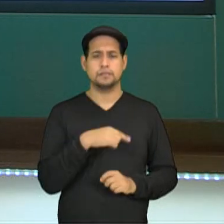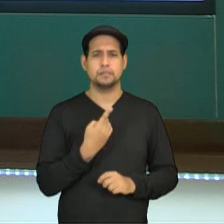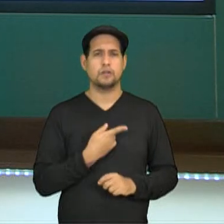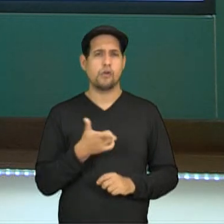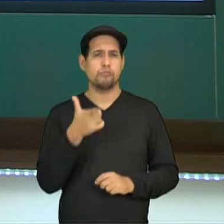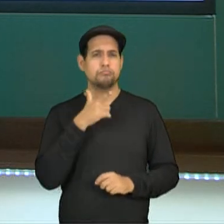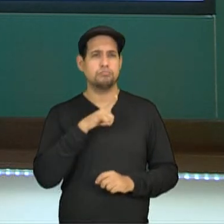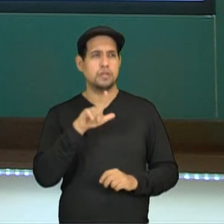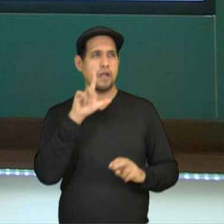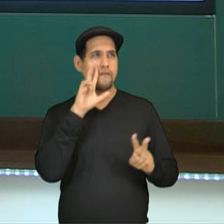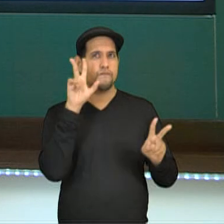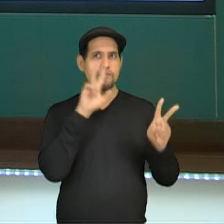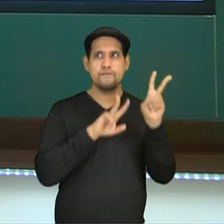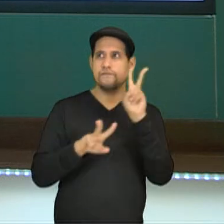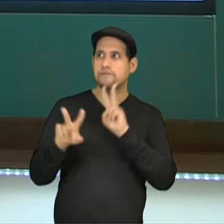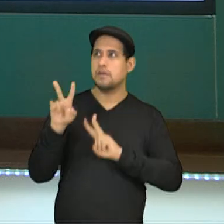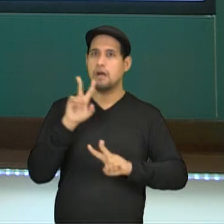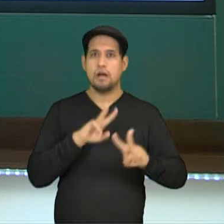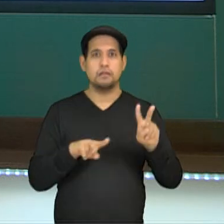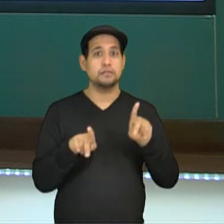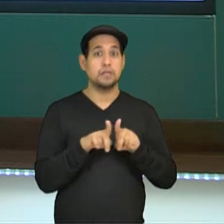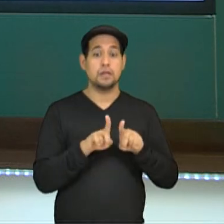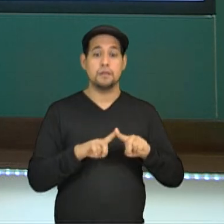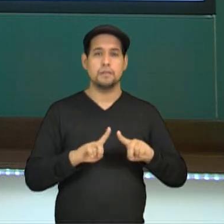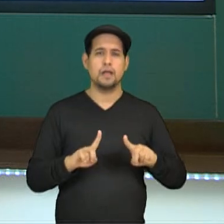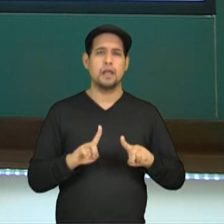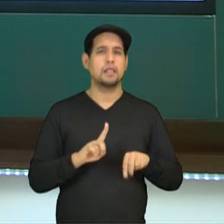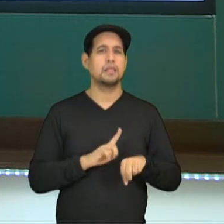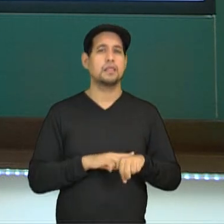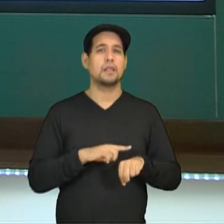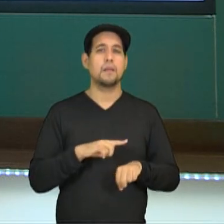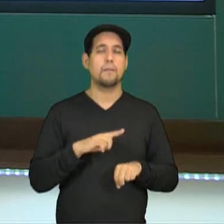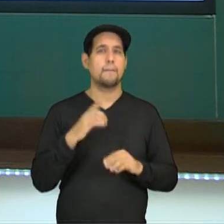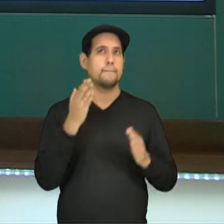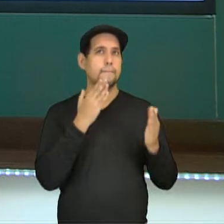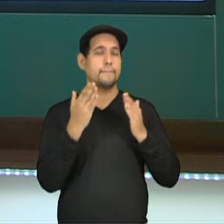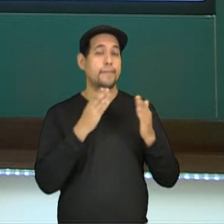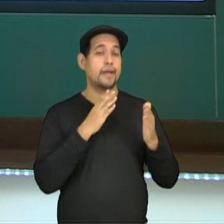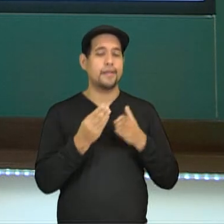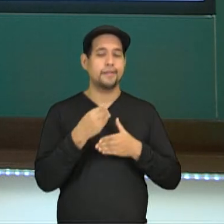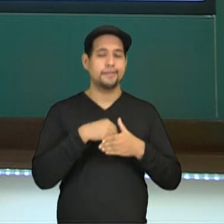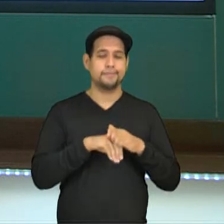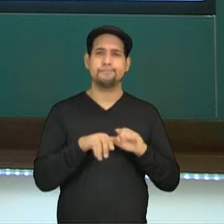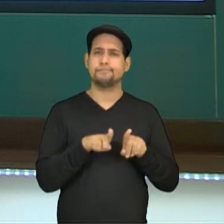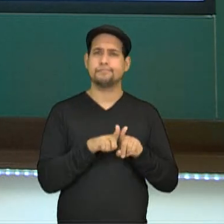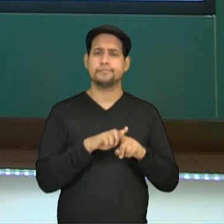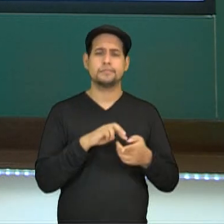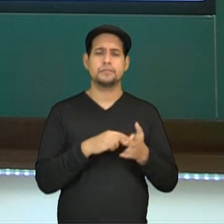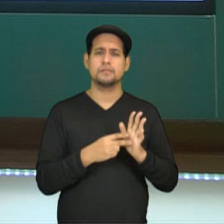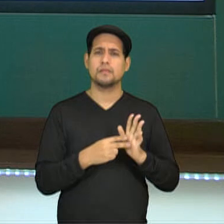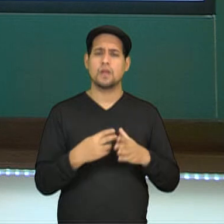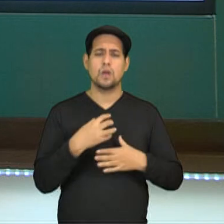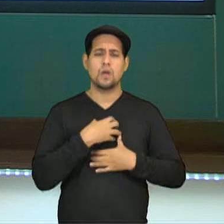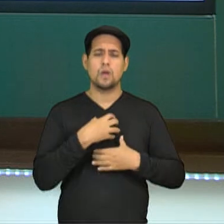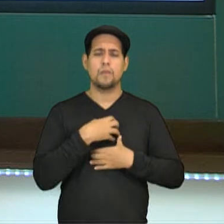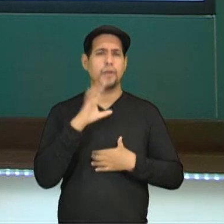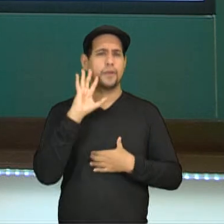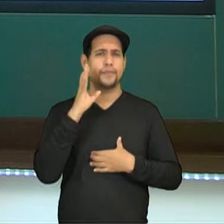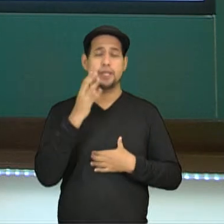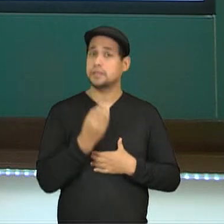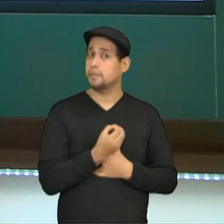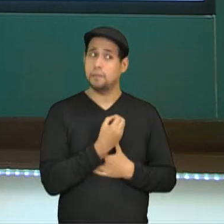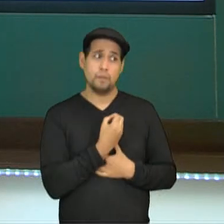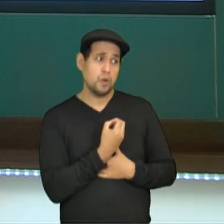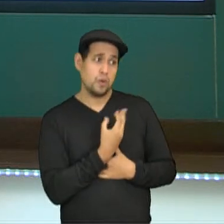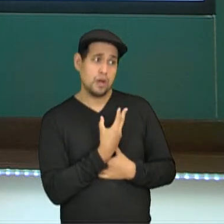conseguimos visualizar no calendário. Já o tempo psicológico é algo interno no personagem, Então, se a situação que está acontecendo é muito